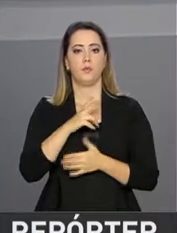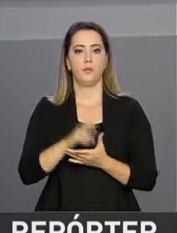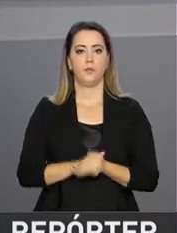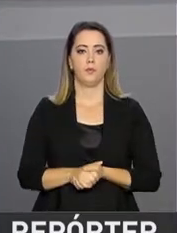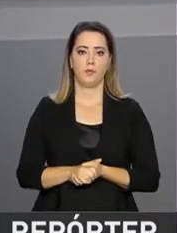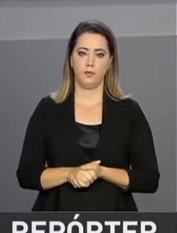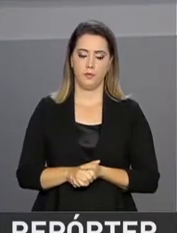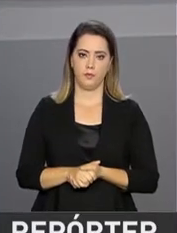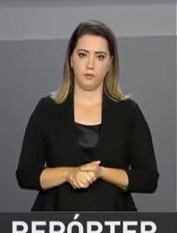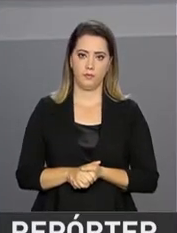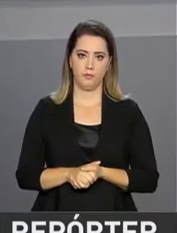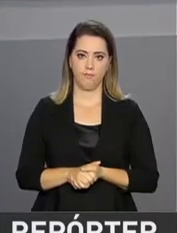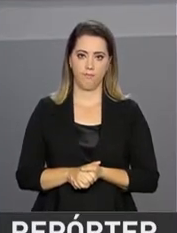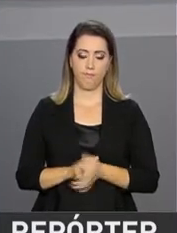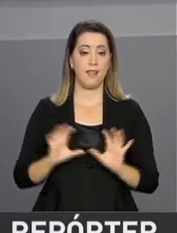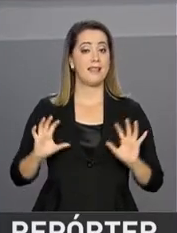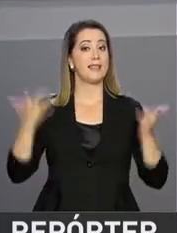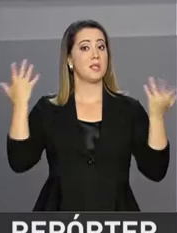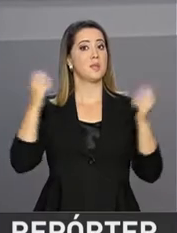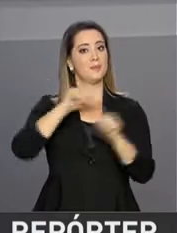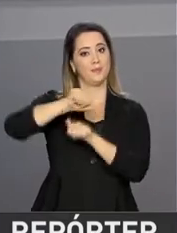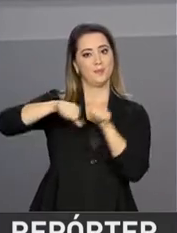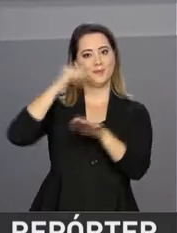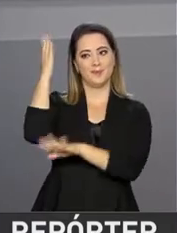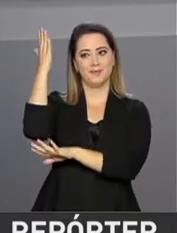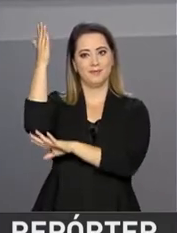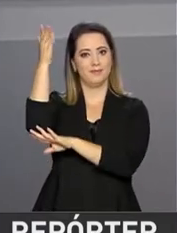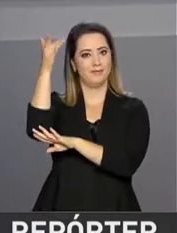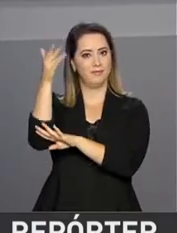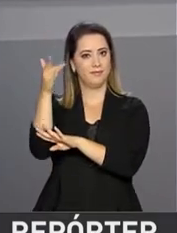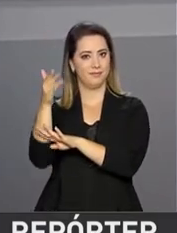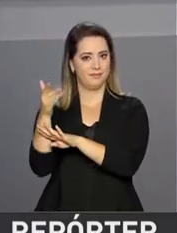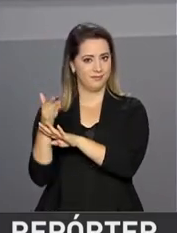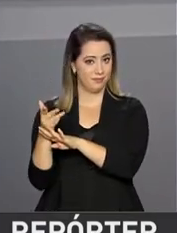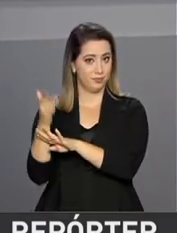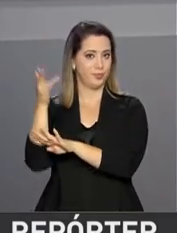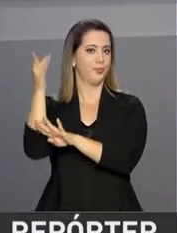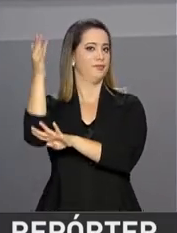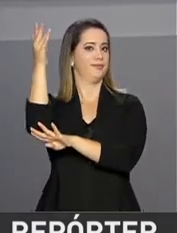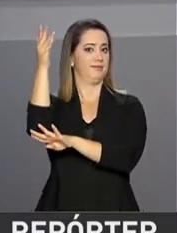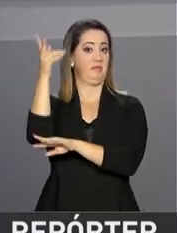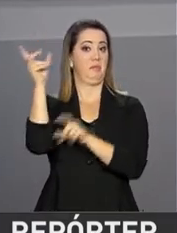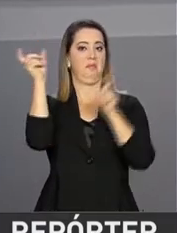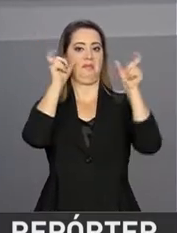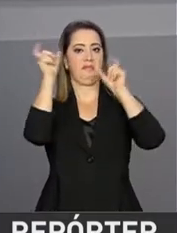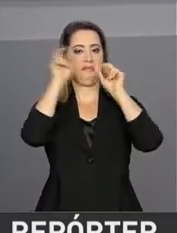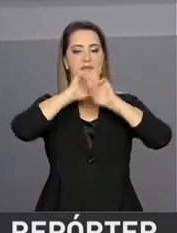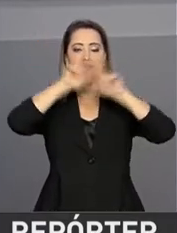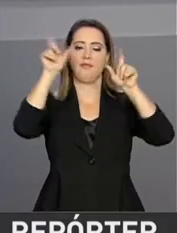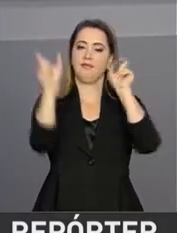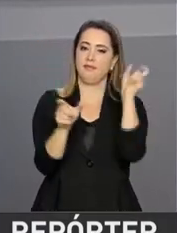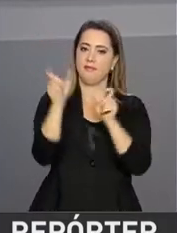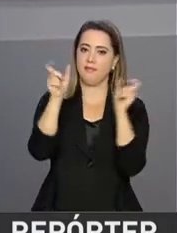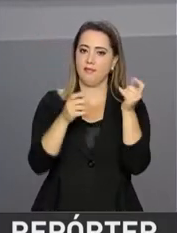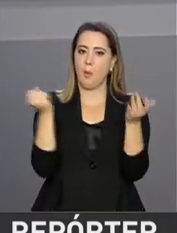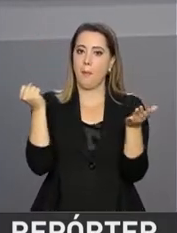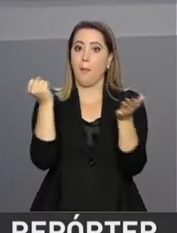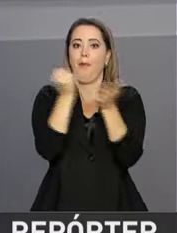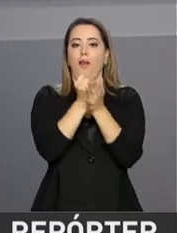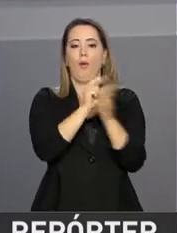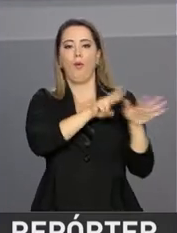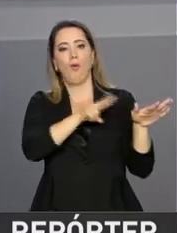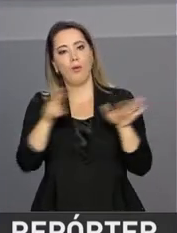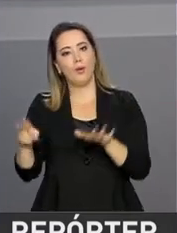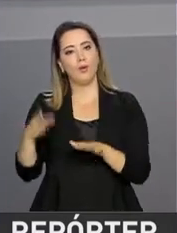a cerimônia de troca da bandeira nacional foi neste domingo o evento que chamou a atenção de muita gente marcou a semana da pátria